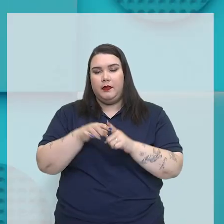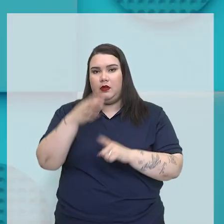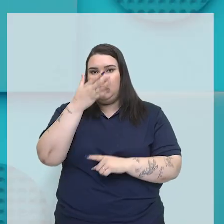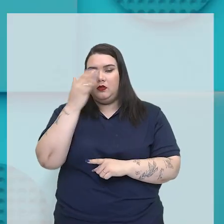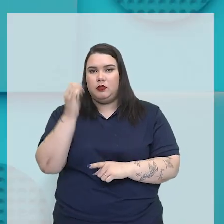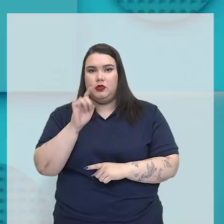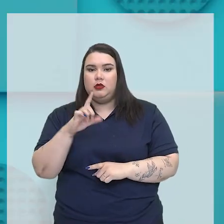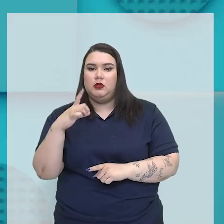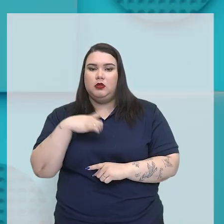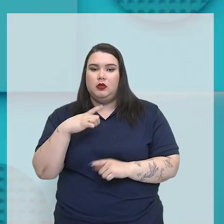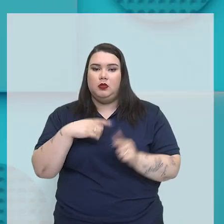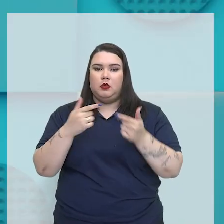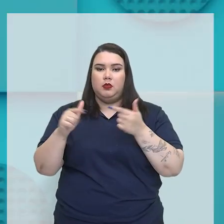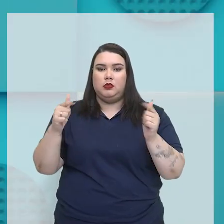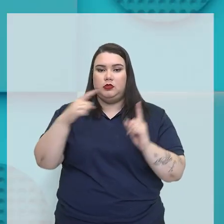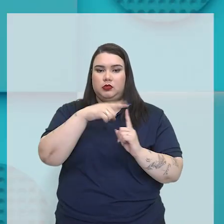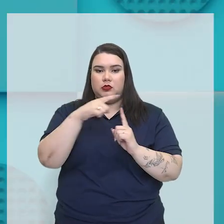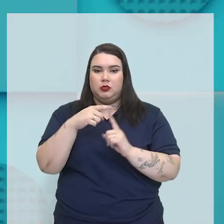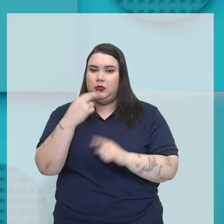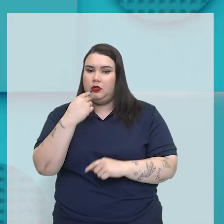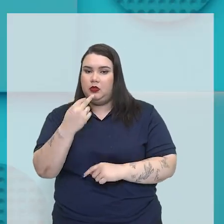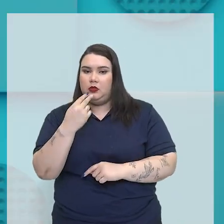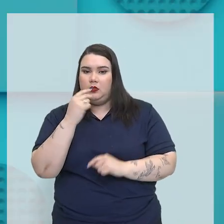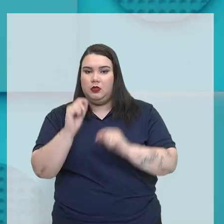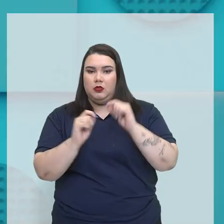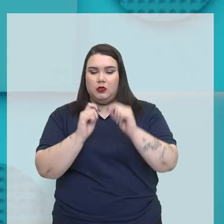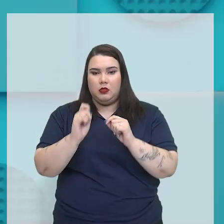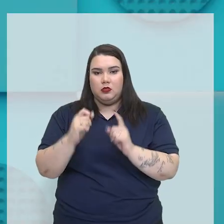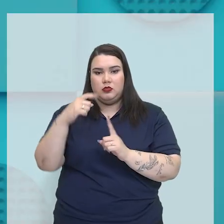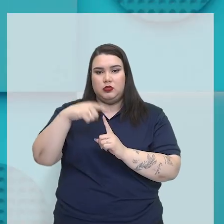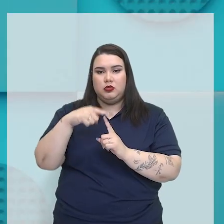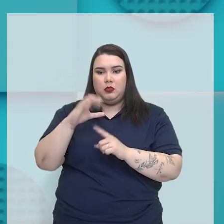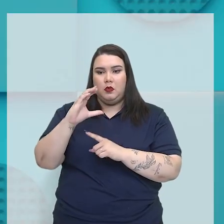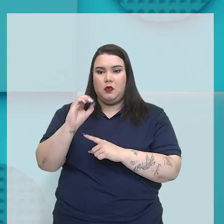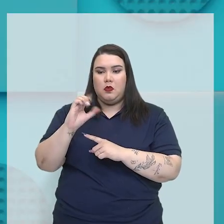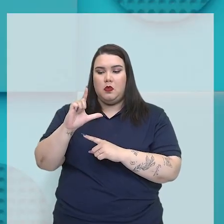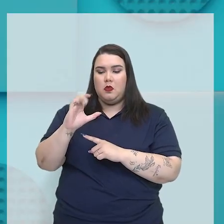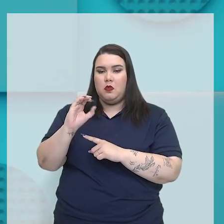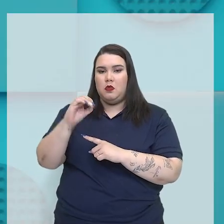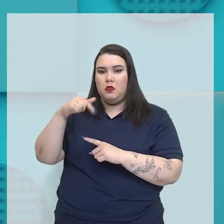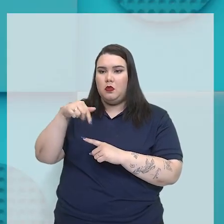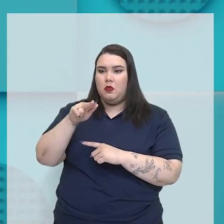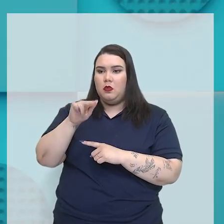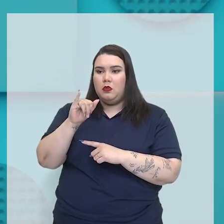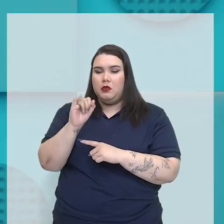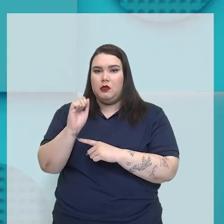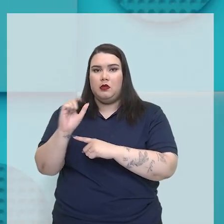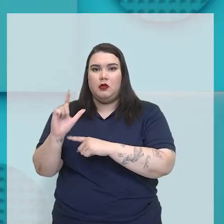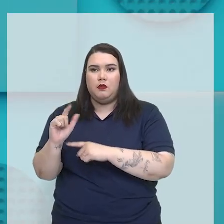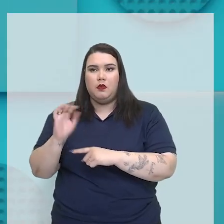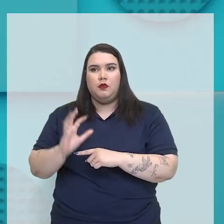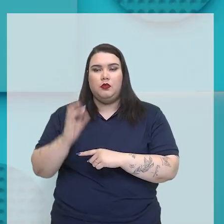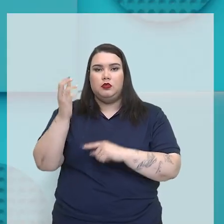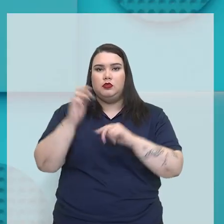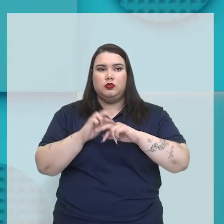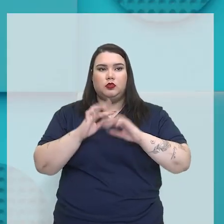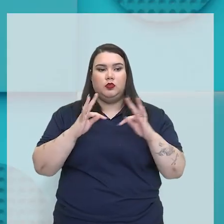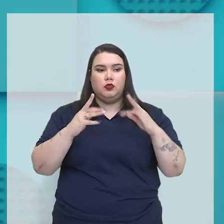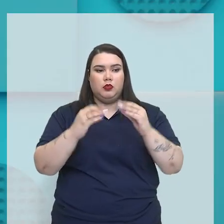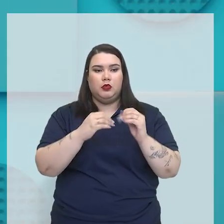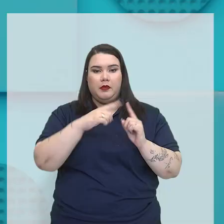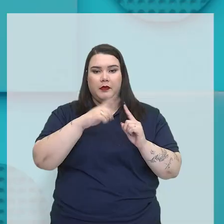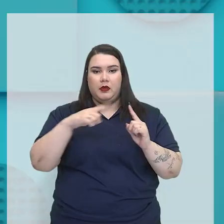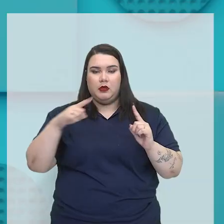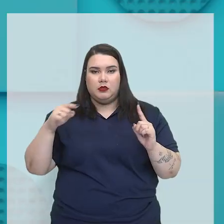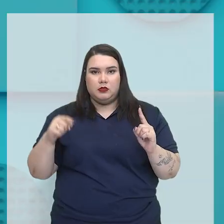existem outras modalidades da língua, que é justamente a coloquial e a que acontece todas essas variações no momento